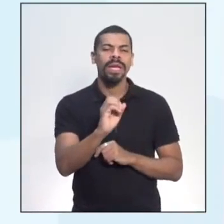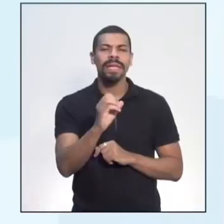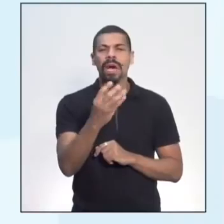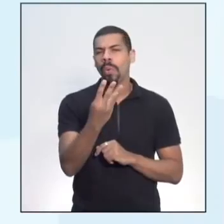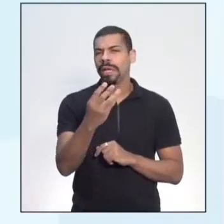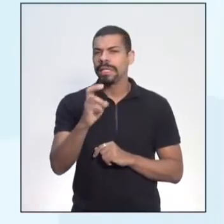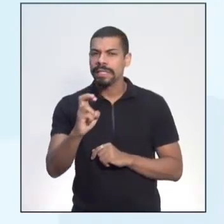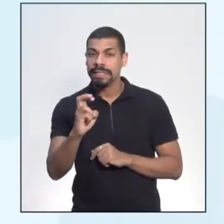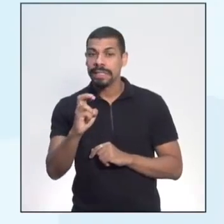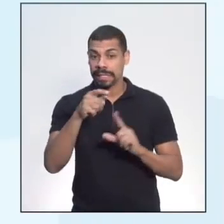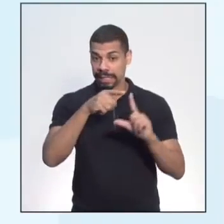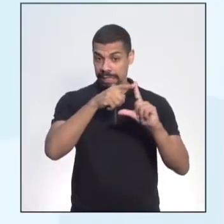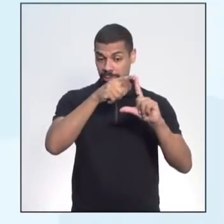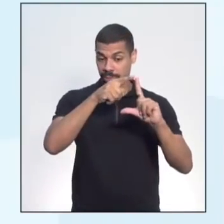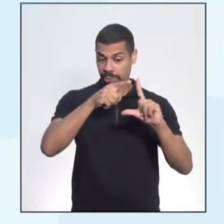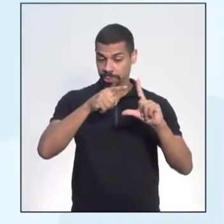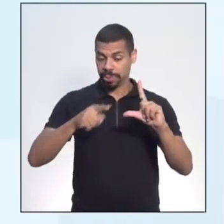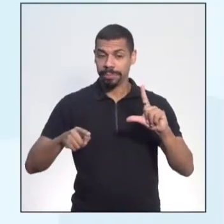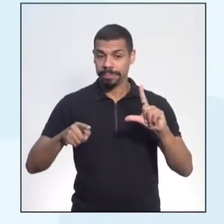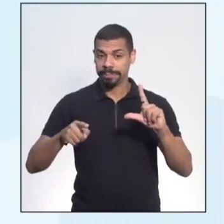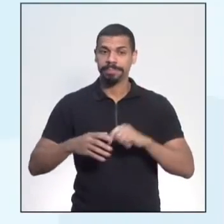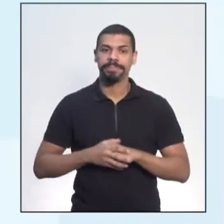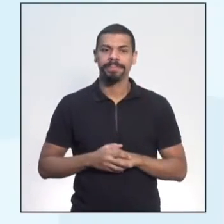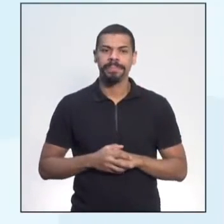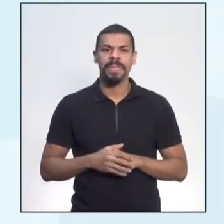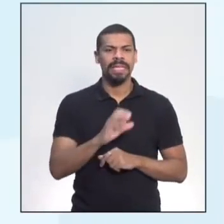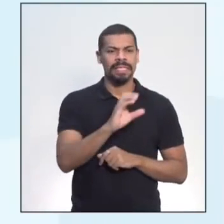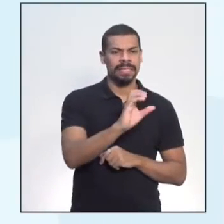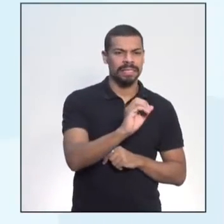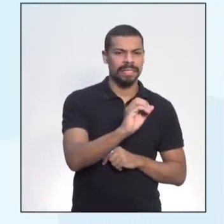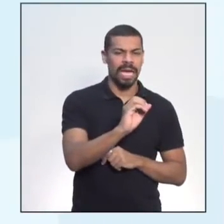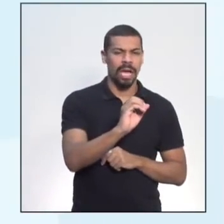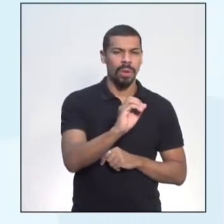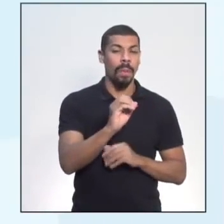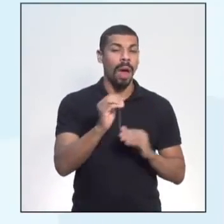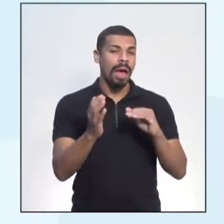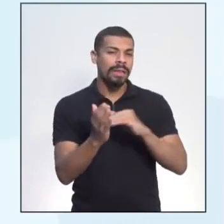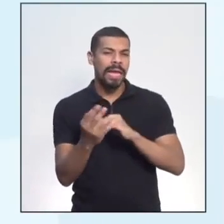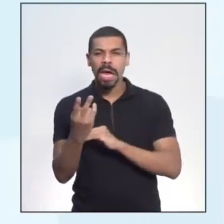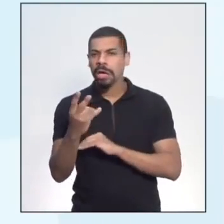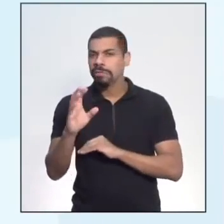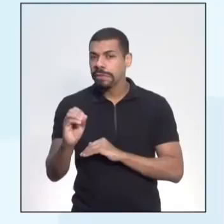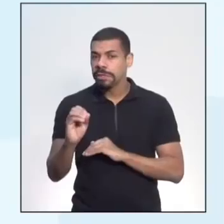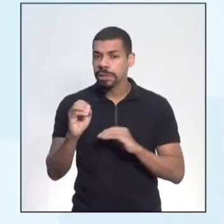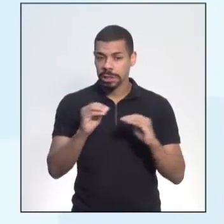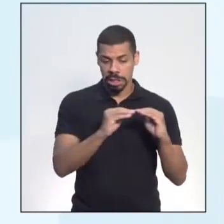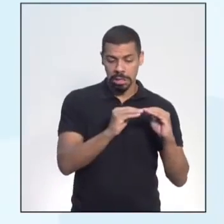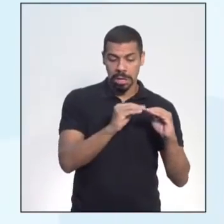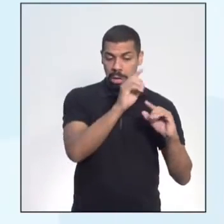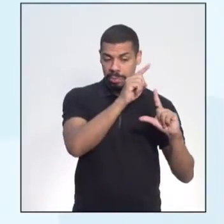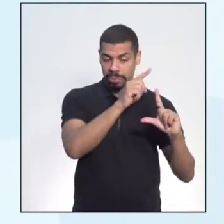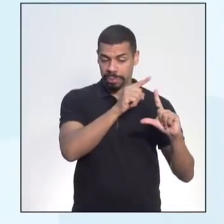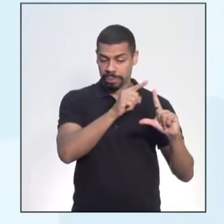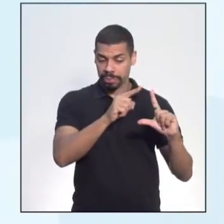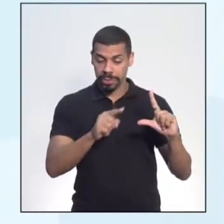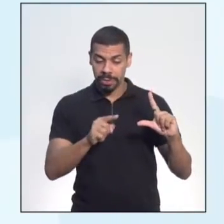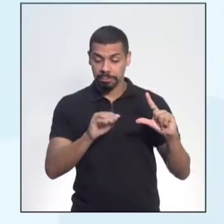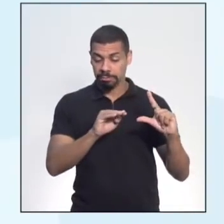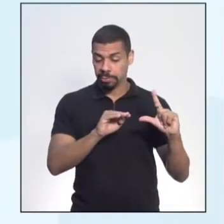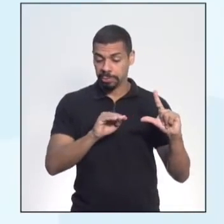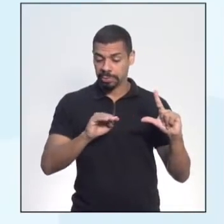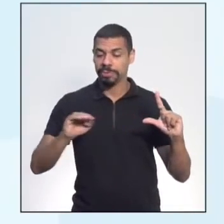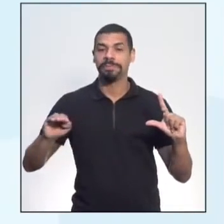45 foi decrescente. De 0 até 20 teve um momento decrescente e um momento